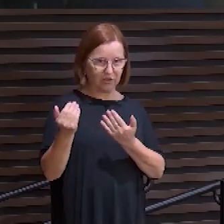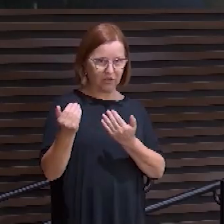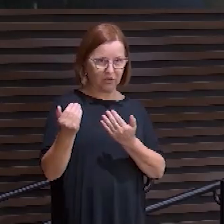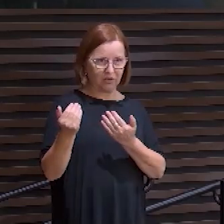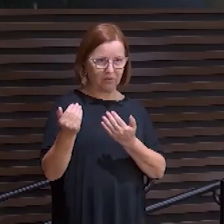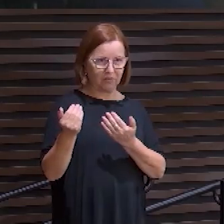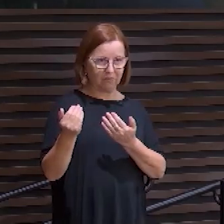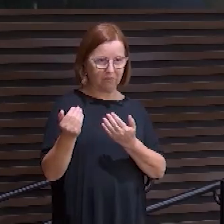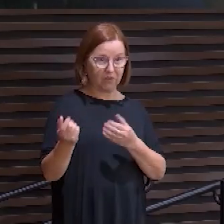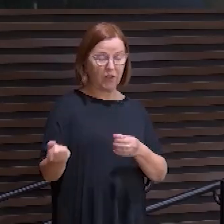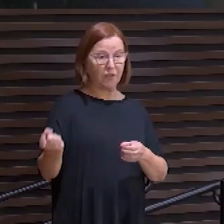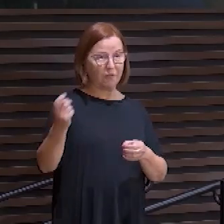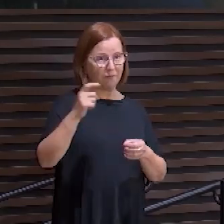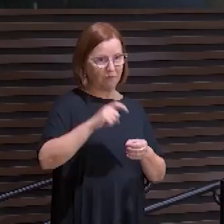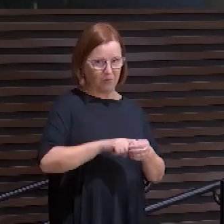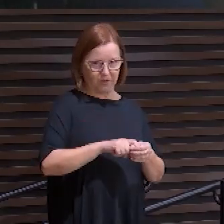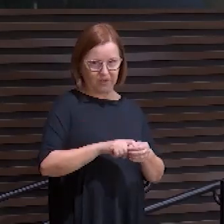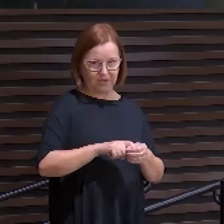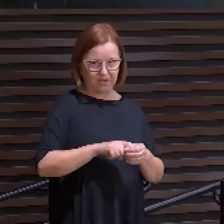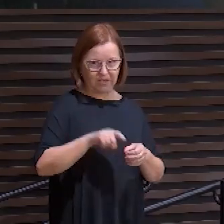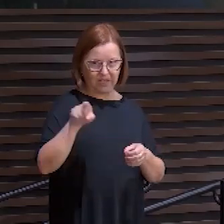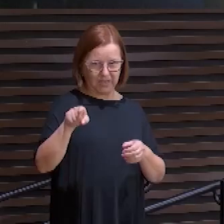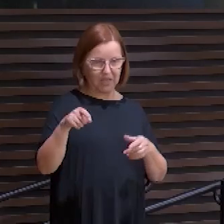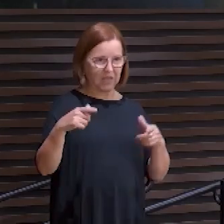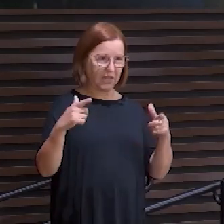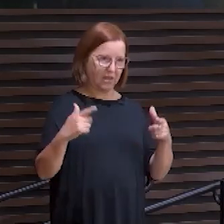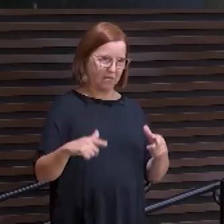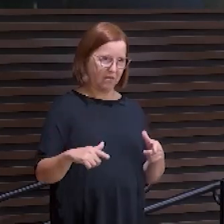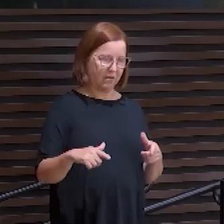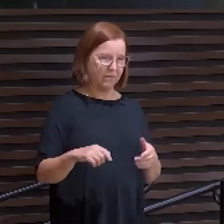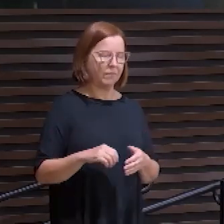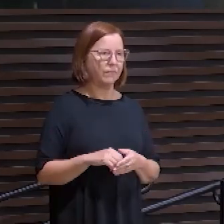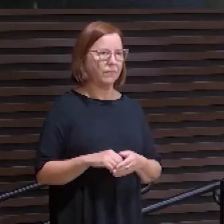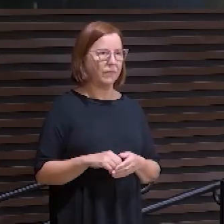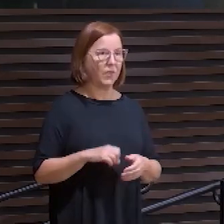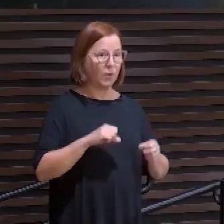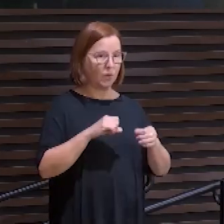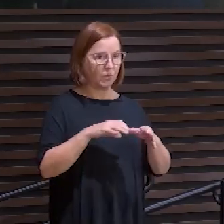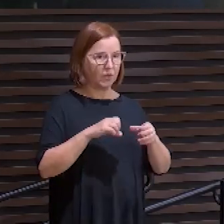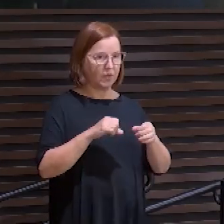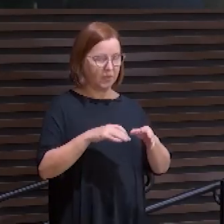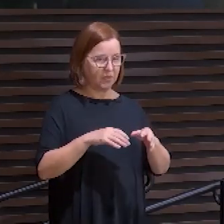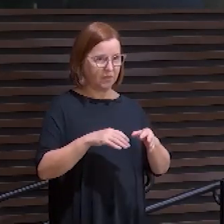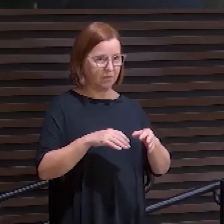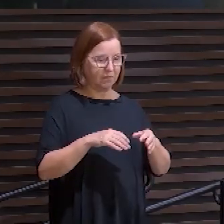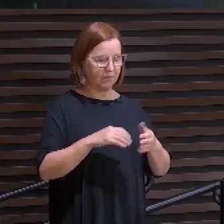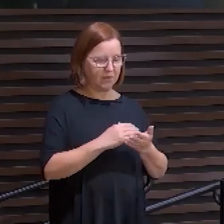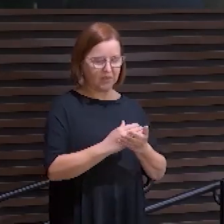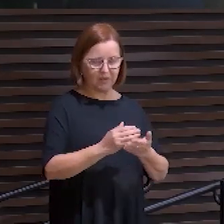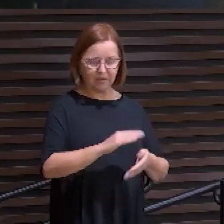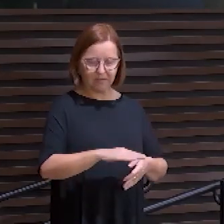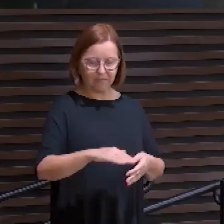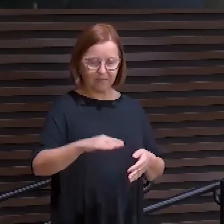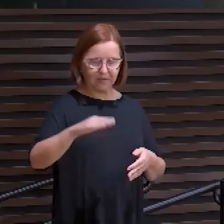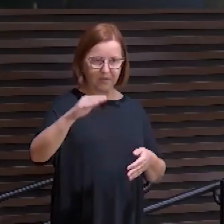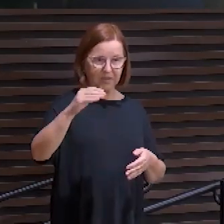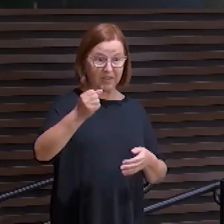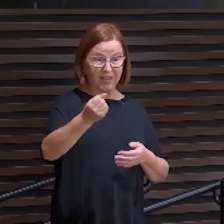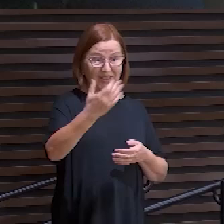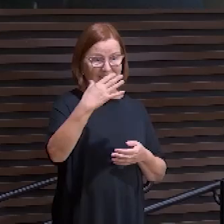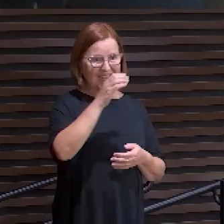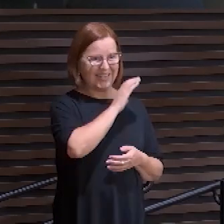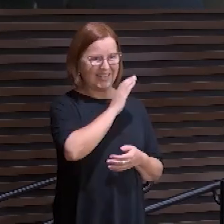voltar àquele ambiente. Os ensinos da meninice e da adolescência, revelando